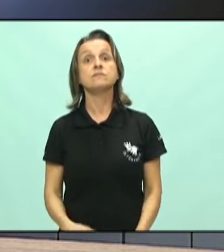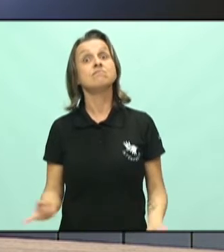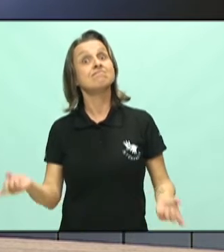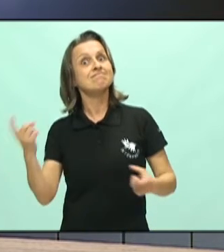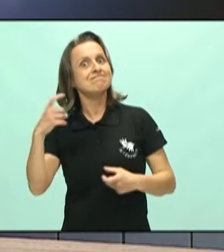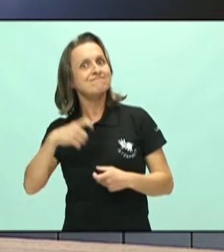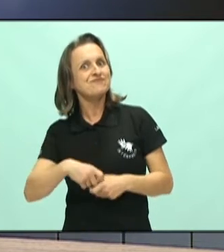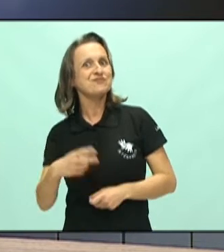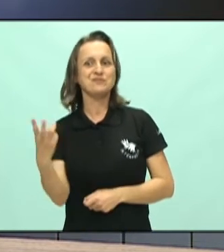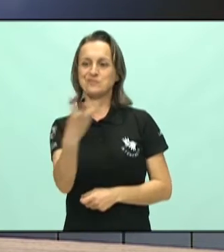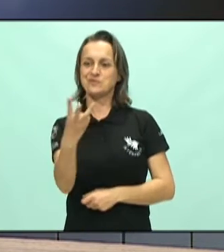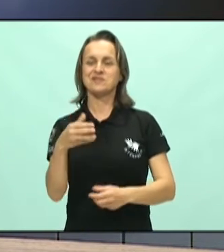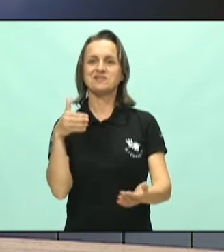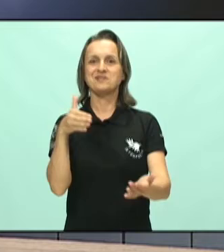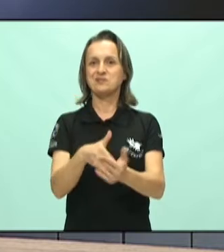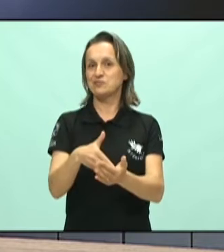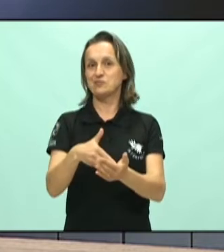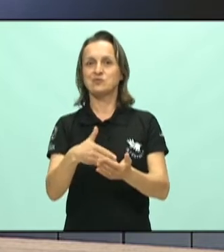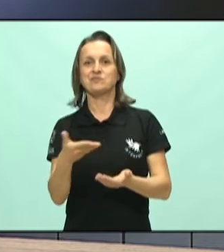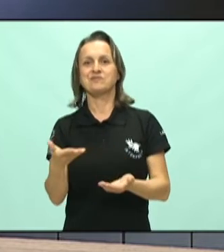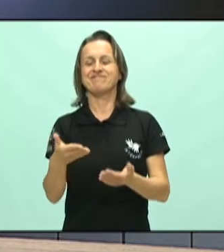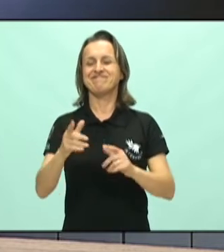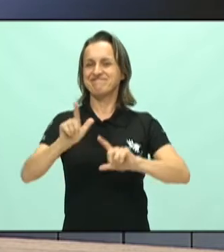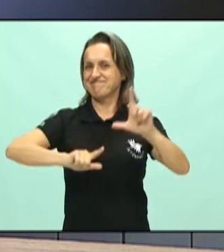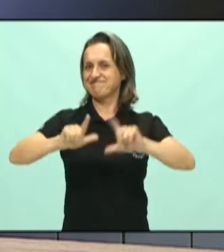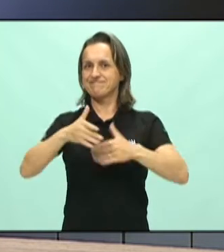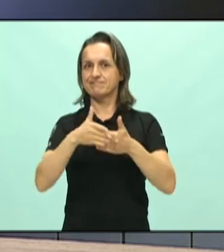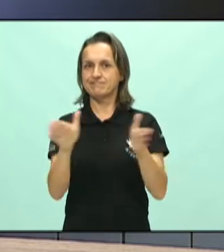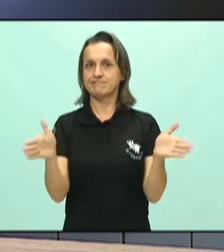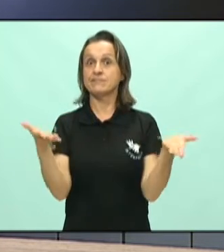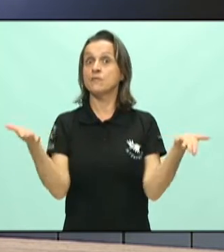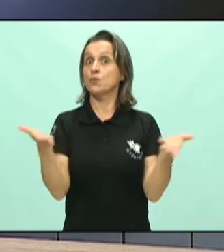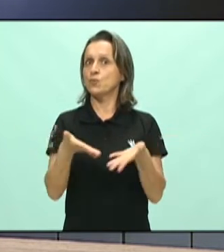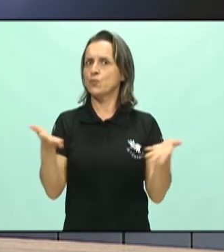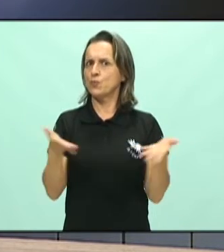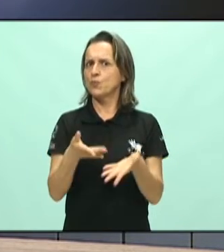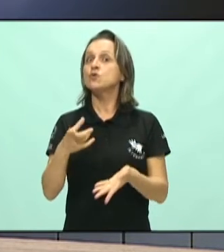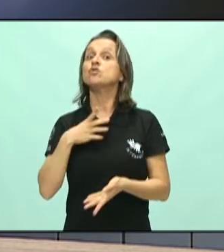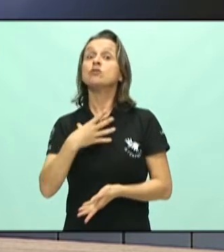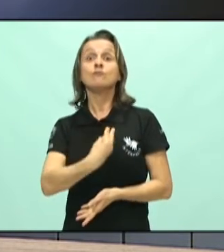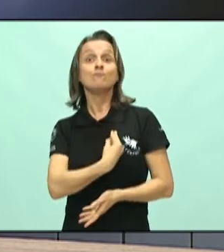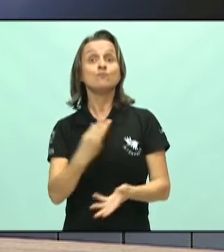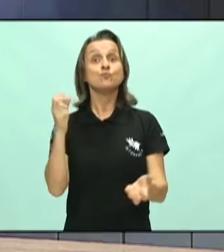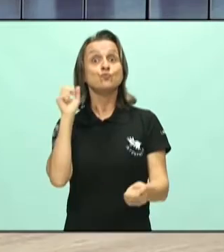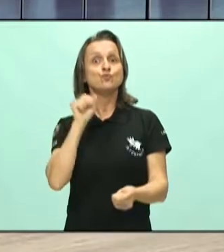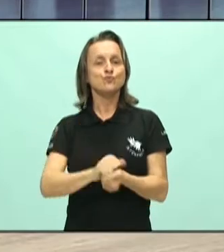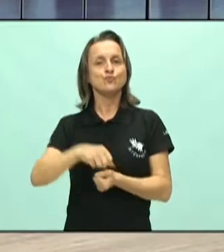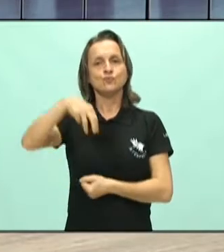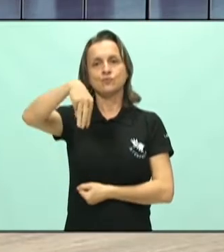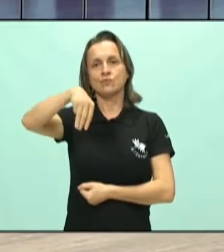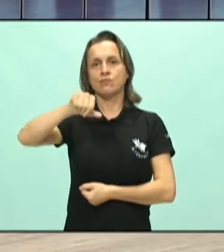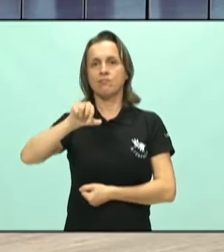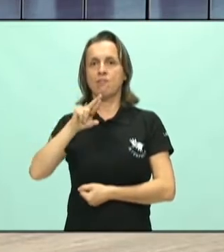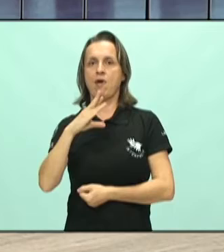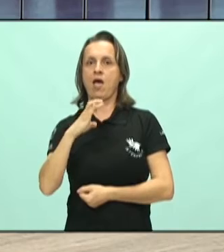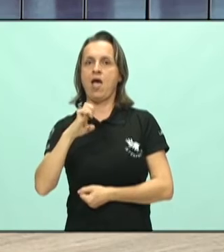Voltamos com o terceiro e último bloco do Câmara Aberta. Hoje está conosco Marcelo Petrelli, que é o presidente do